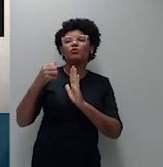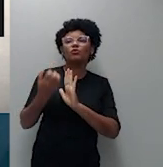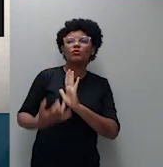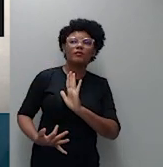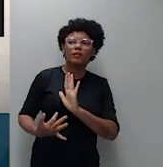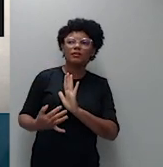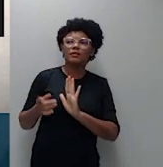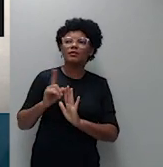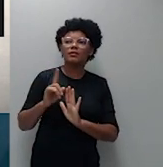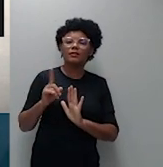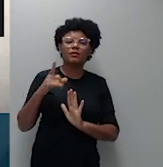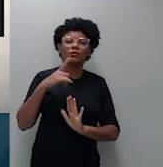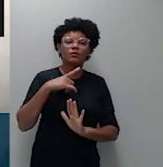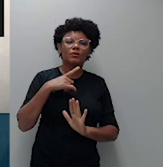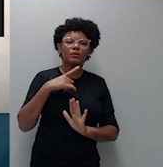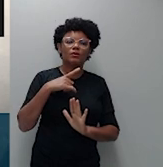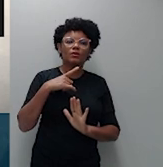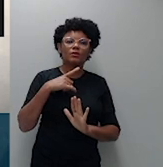estar em